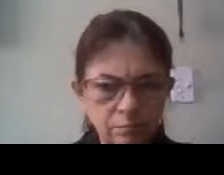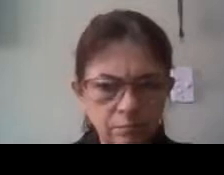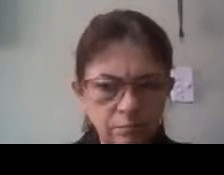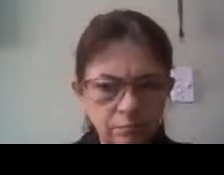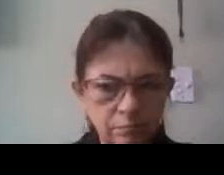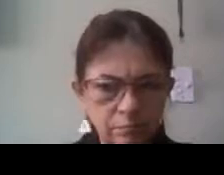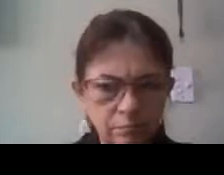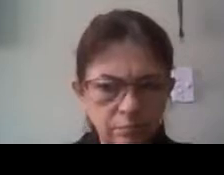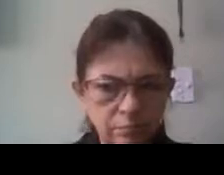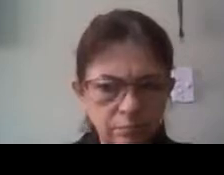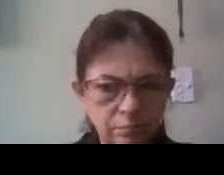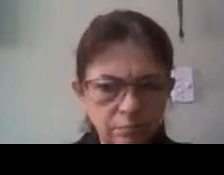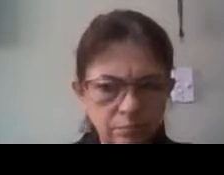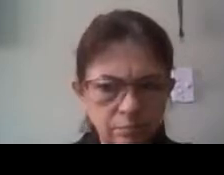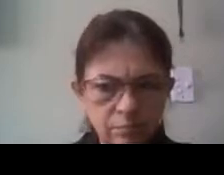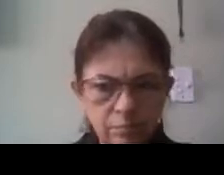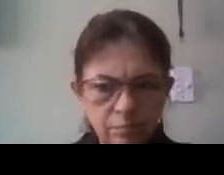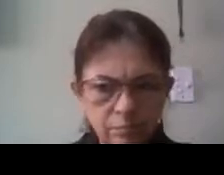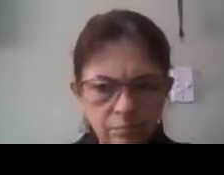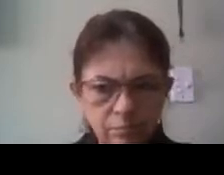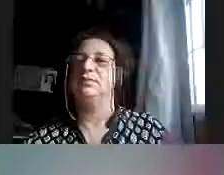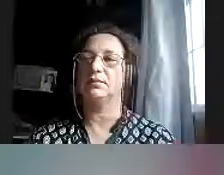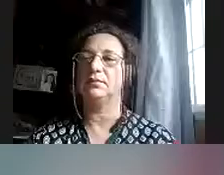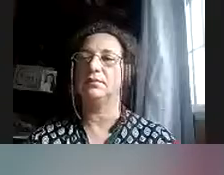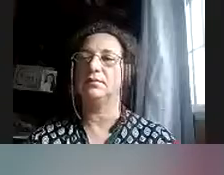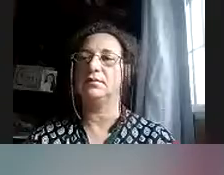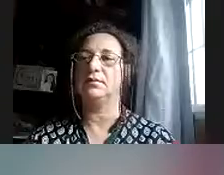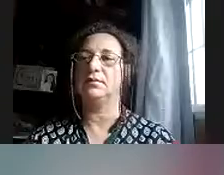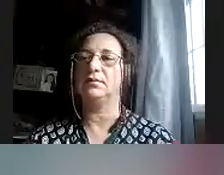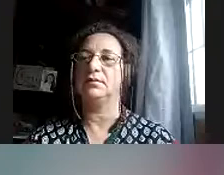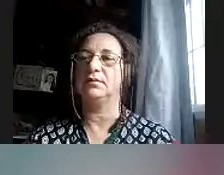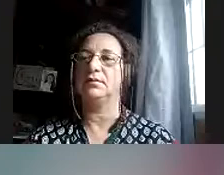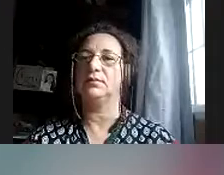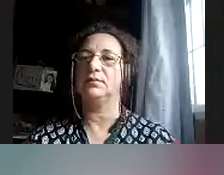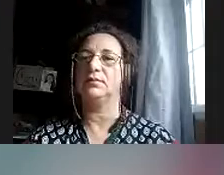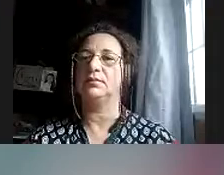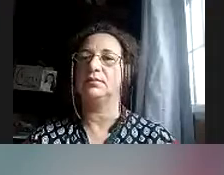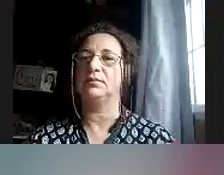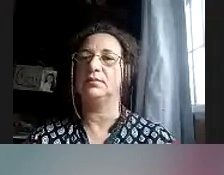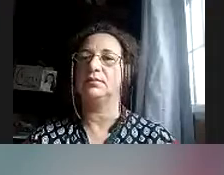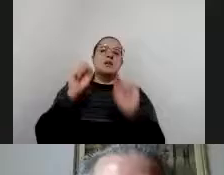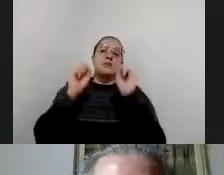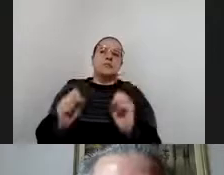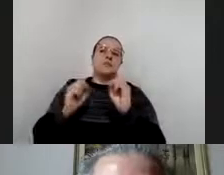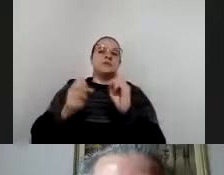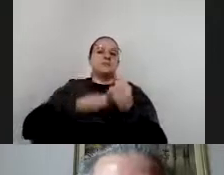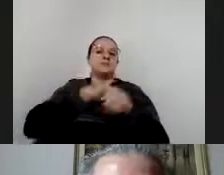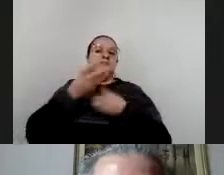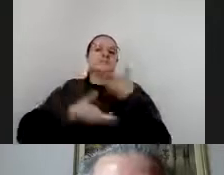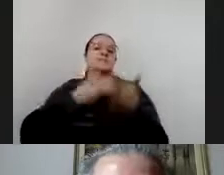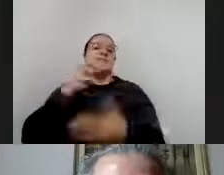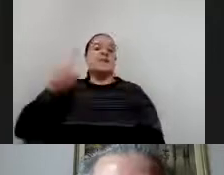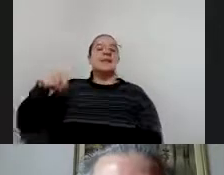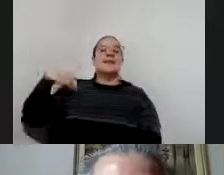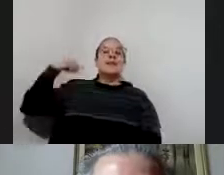trabalham nessa área de inclusão profissional, que também possa aí deixar os seus depoimentos. Depois o Clemente